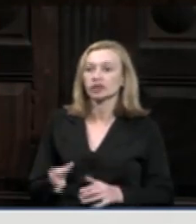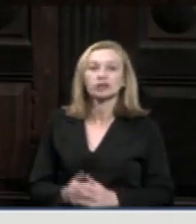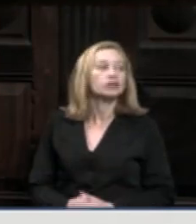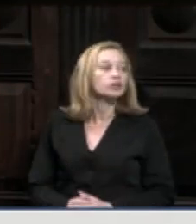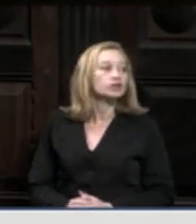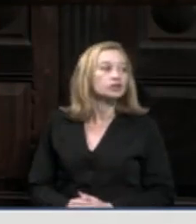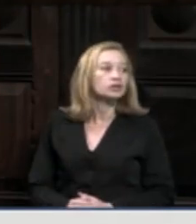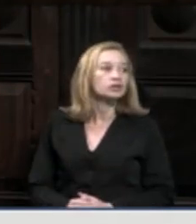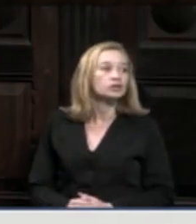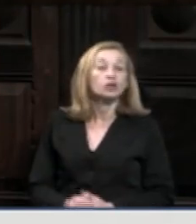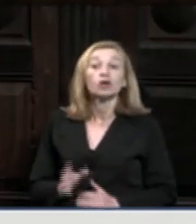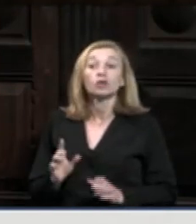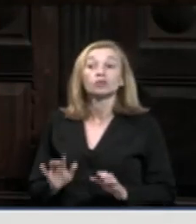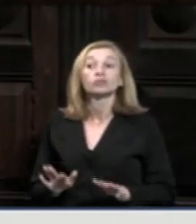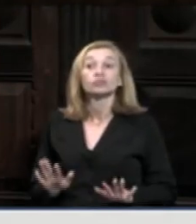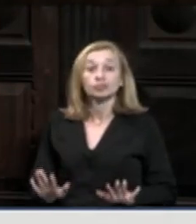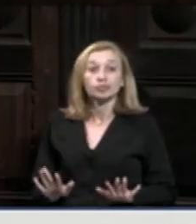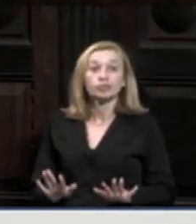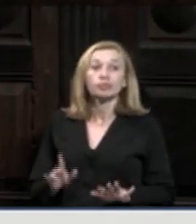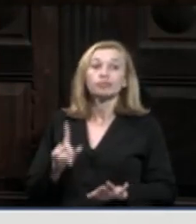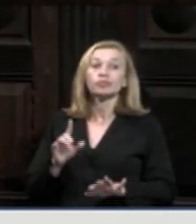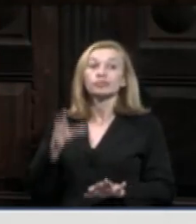para atender interesses